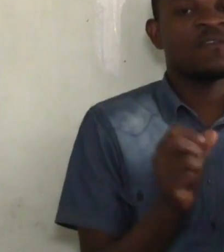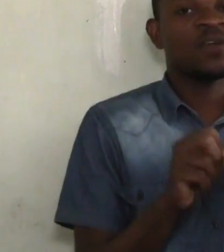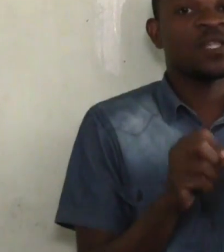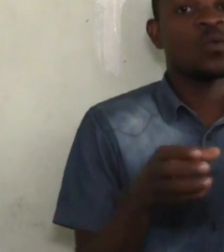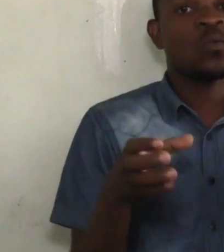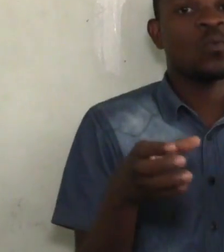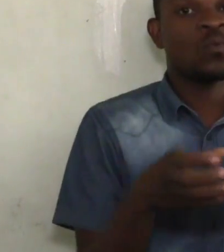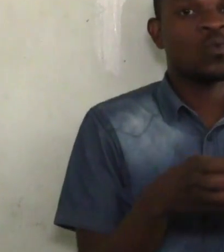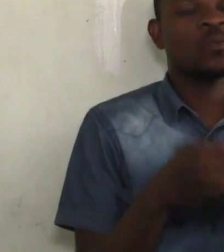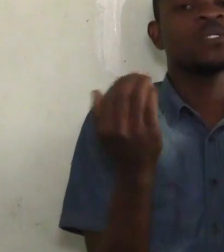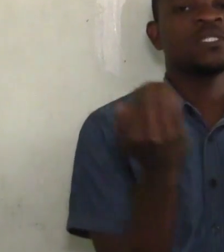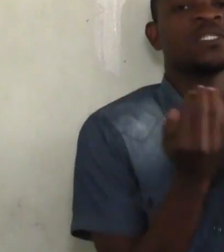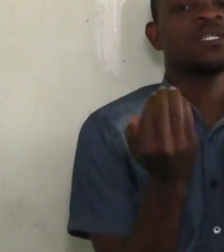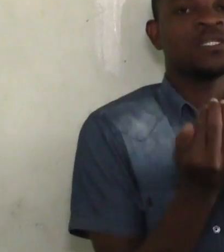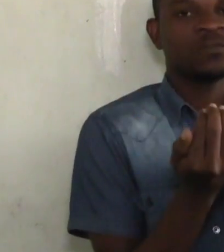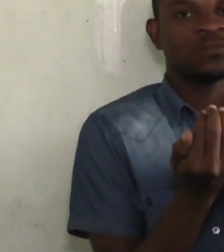de teatro.